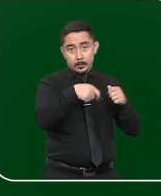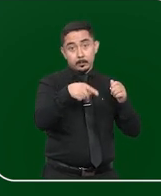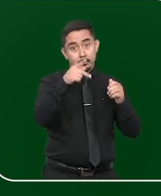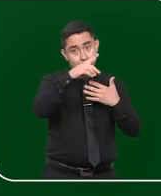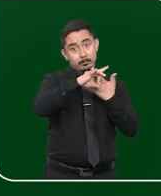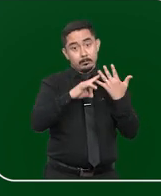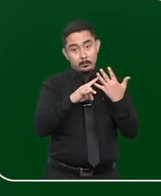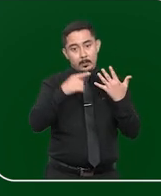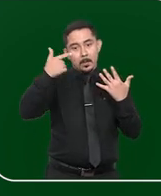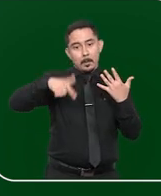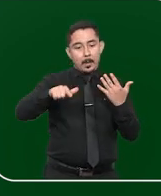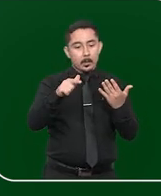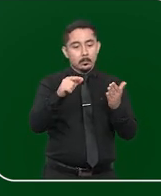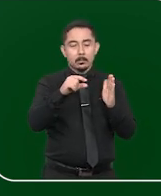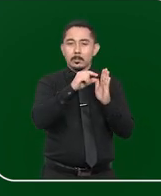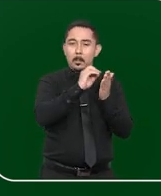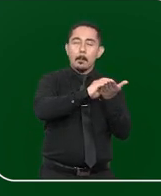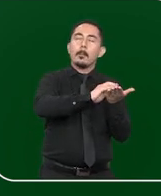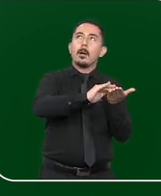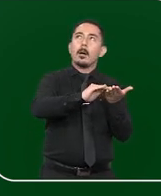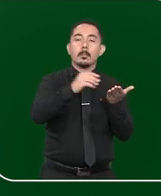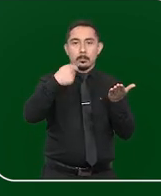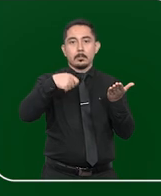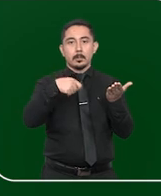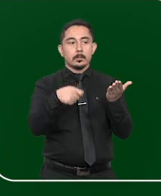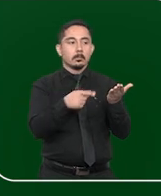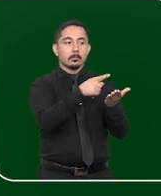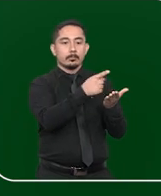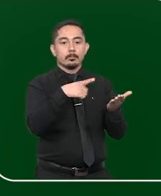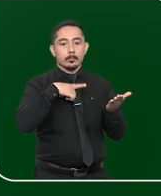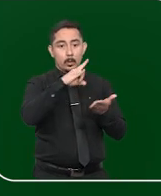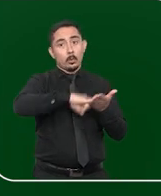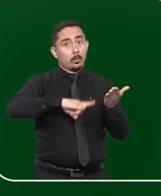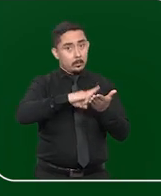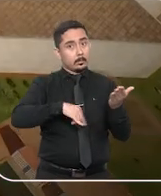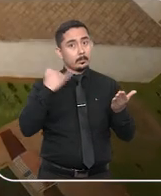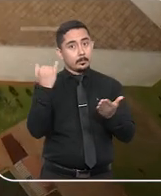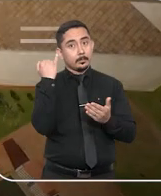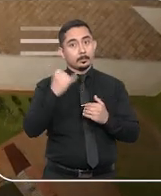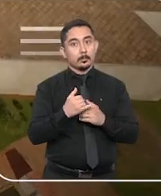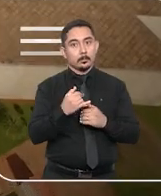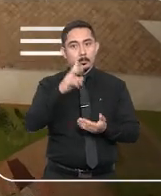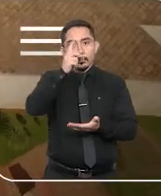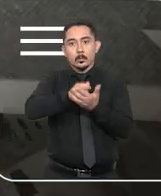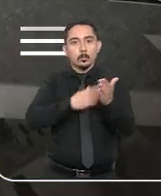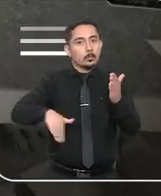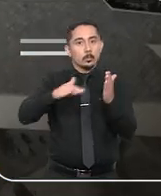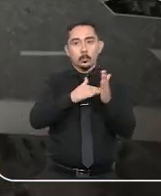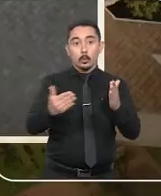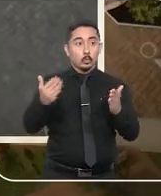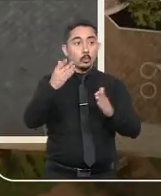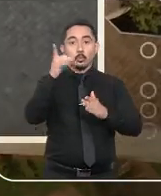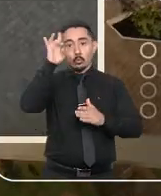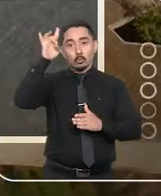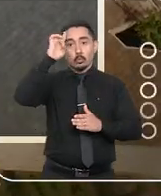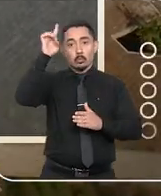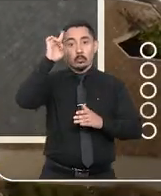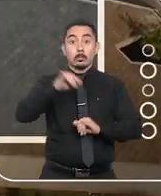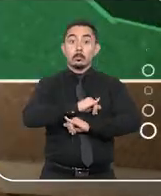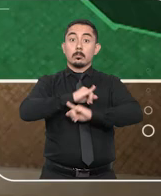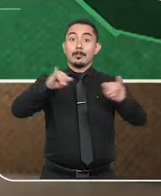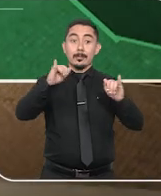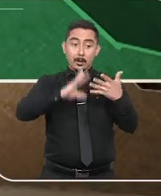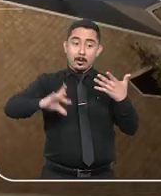produção de documentos em braille por instituições financeiras para pessoas cegas. decisões que reafirmam